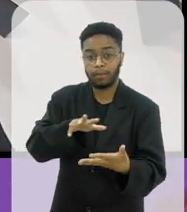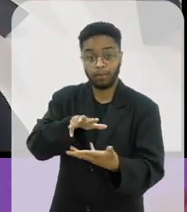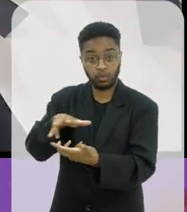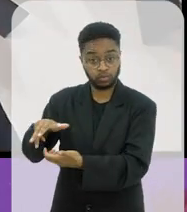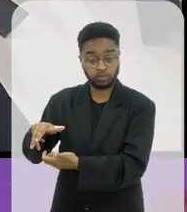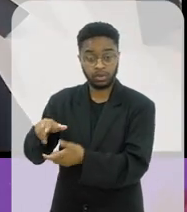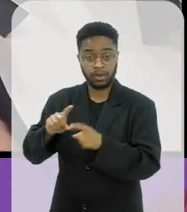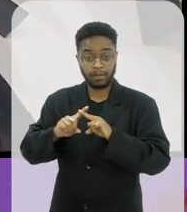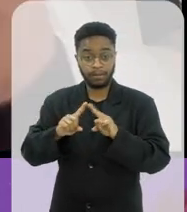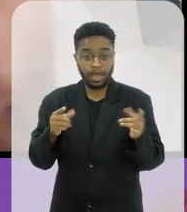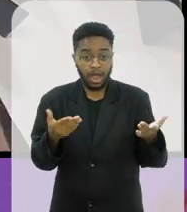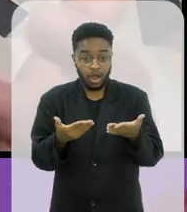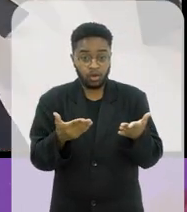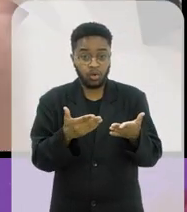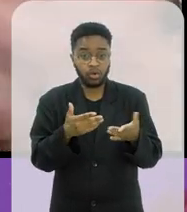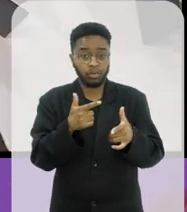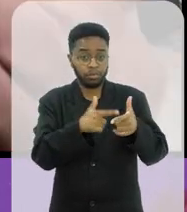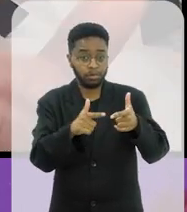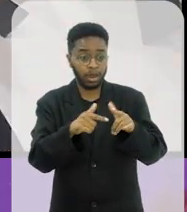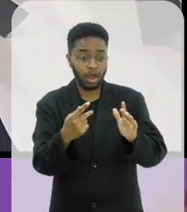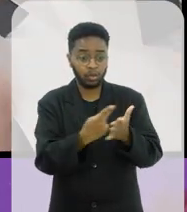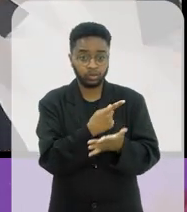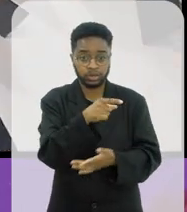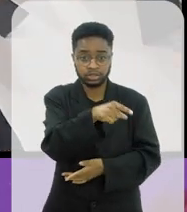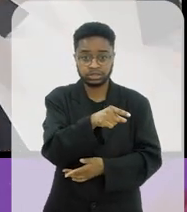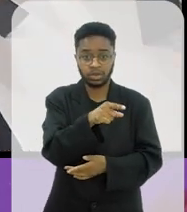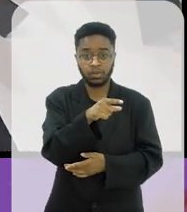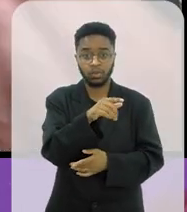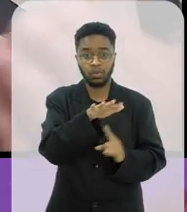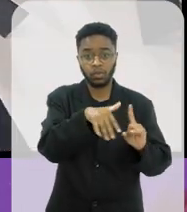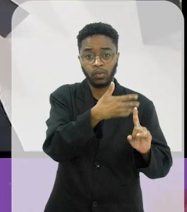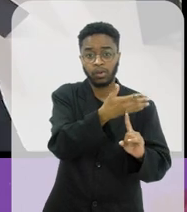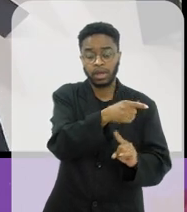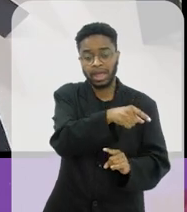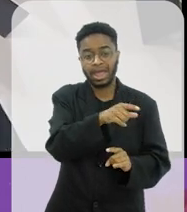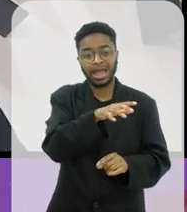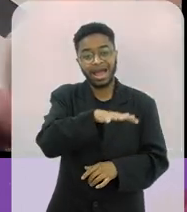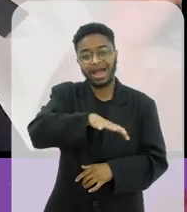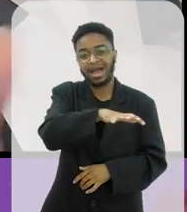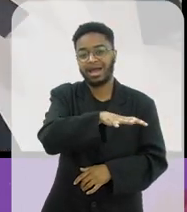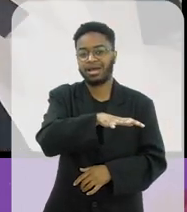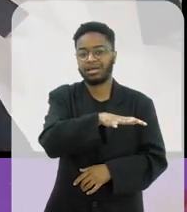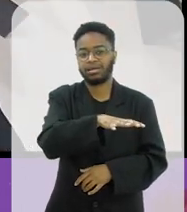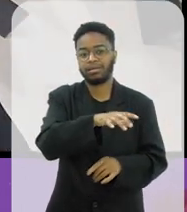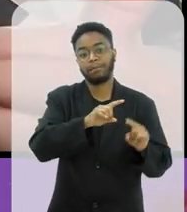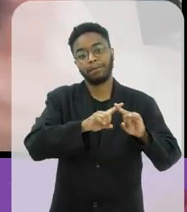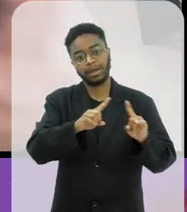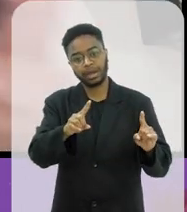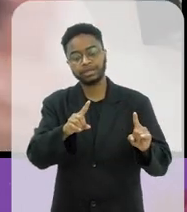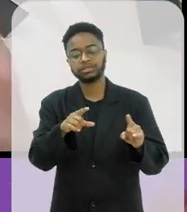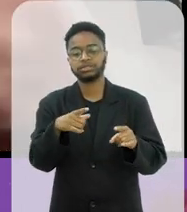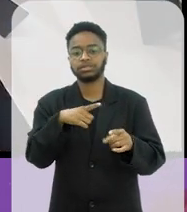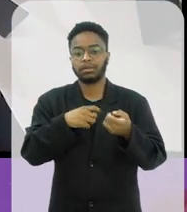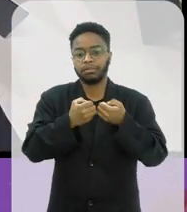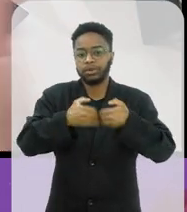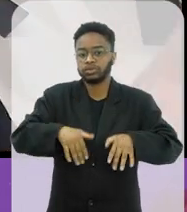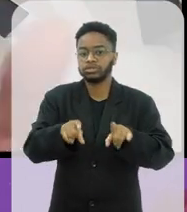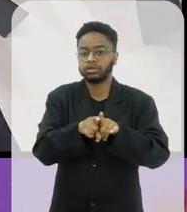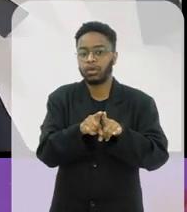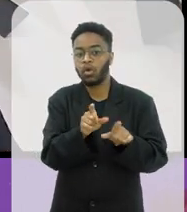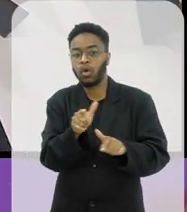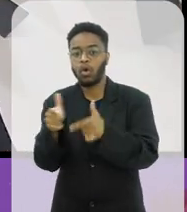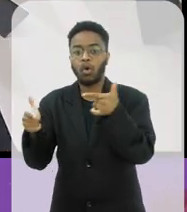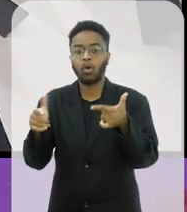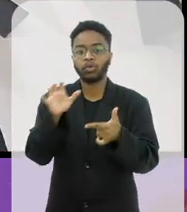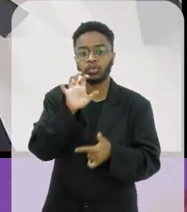agora, essa tragédia que nós estamos passando ambiental é uma questão regional, mas que envolve também outros